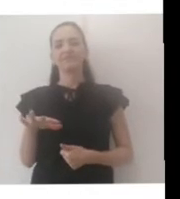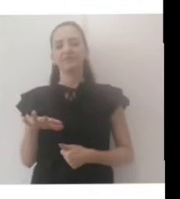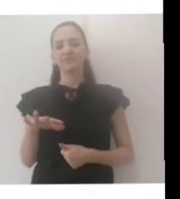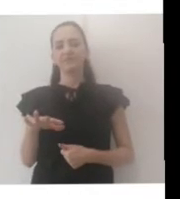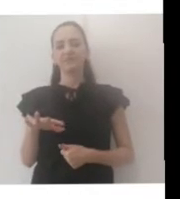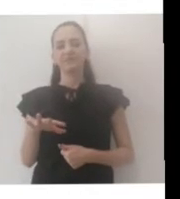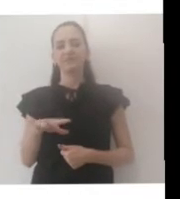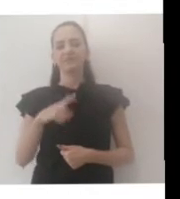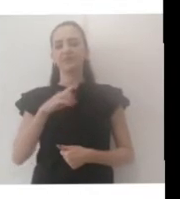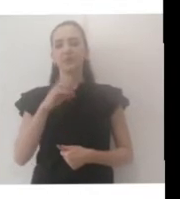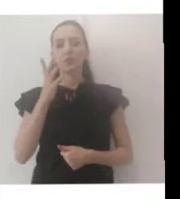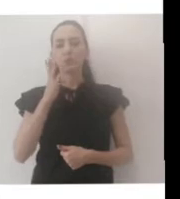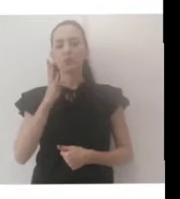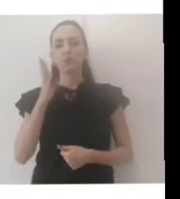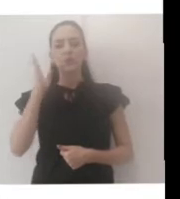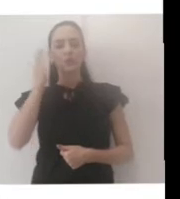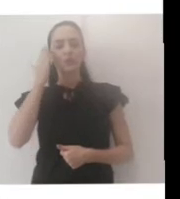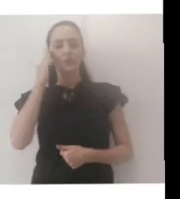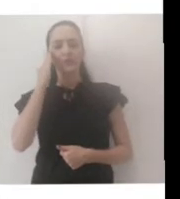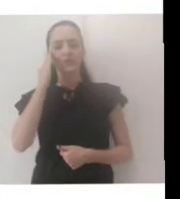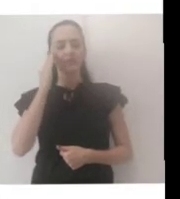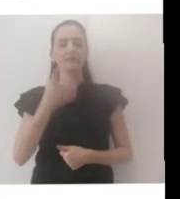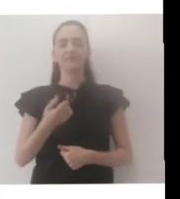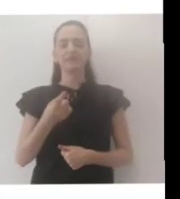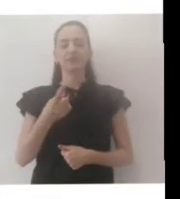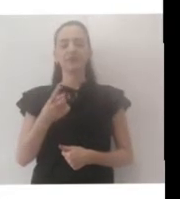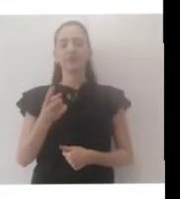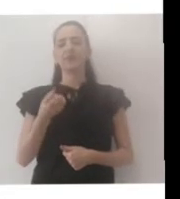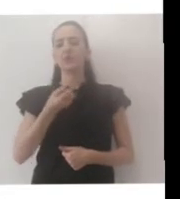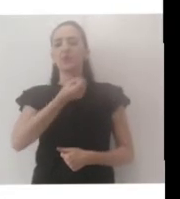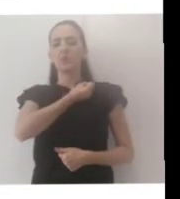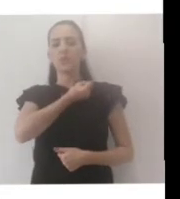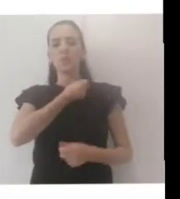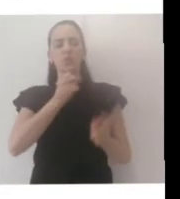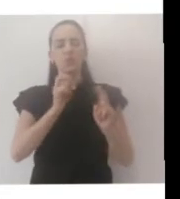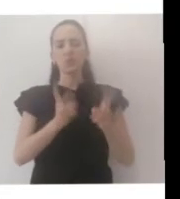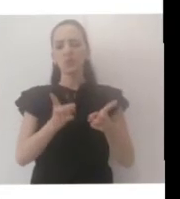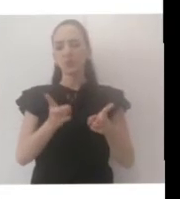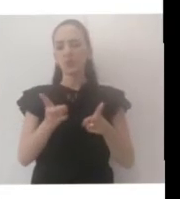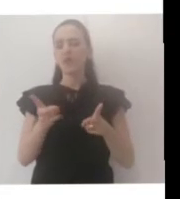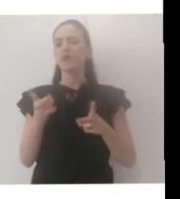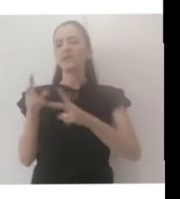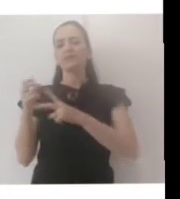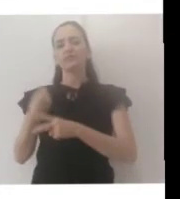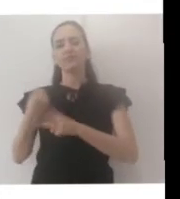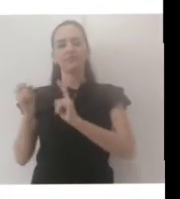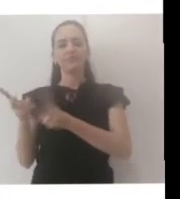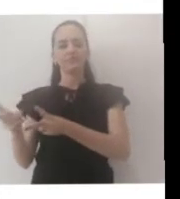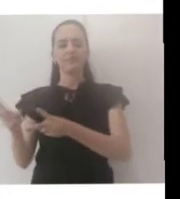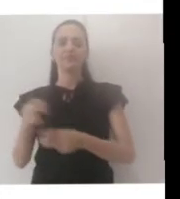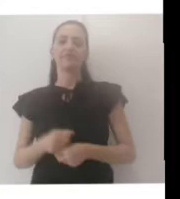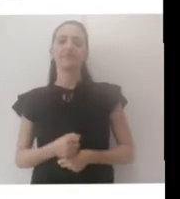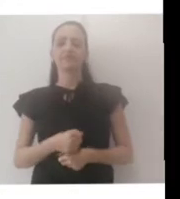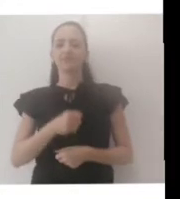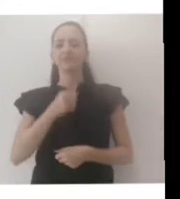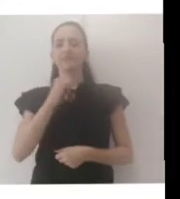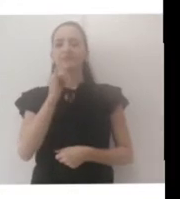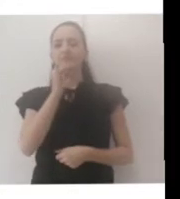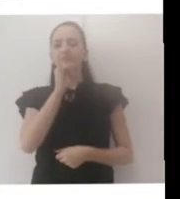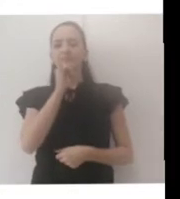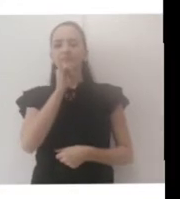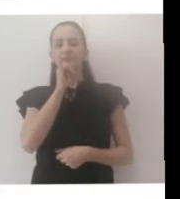idade, em sua maioria, não conseguem perceber que as quantidades se conservam, que a quantidade é a mesma, tá